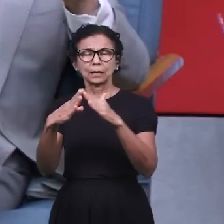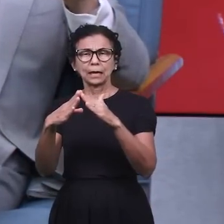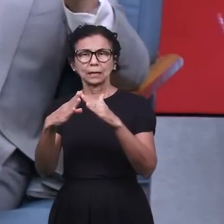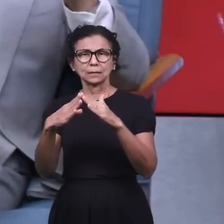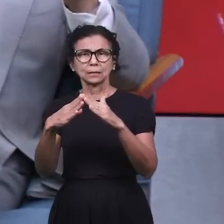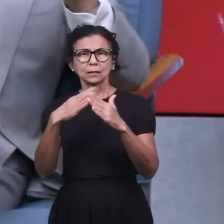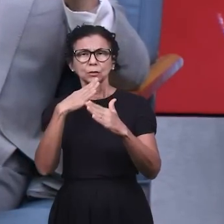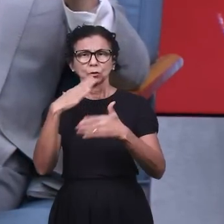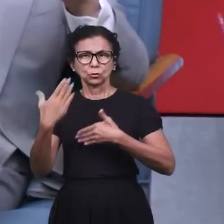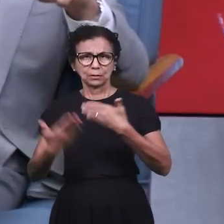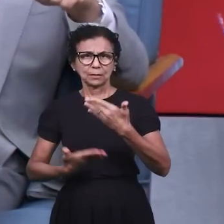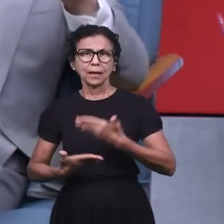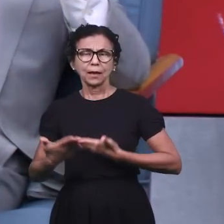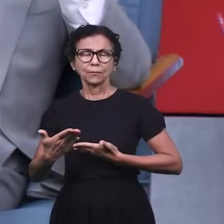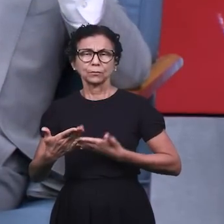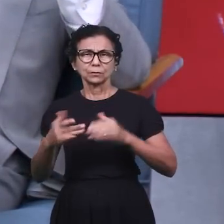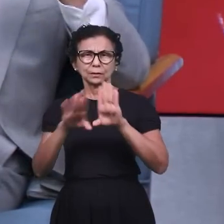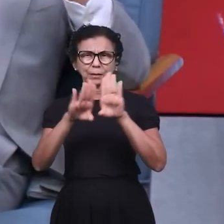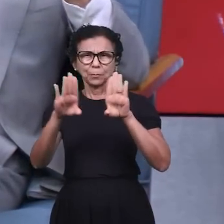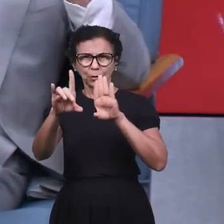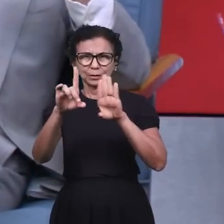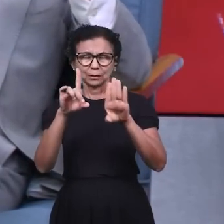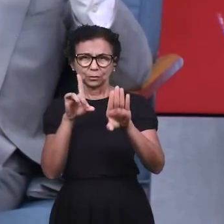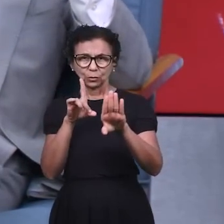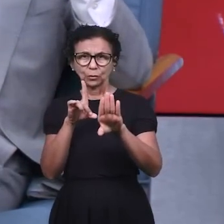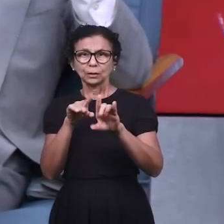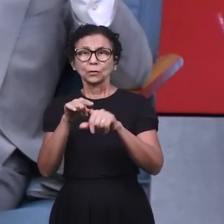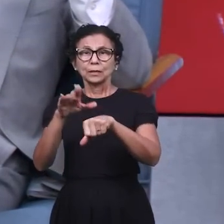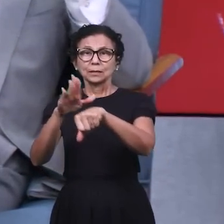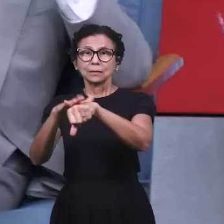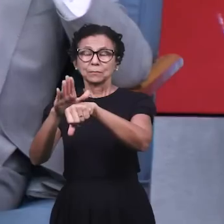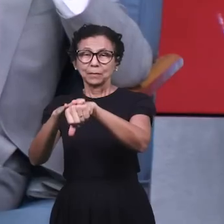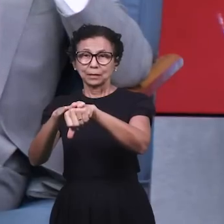escola bíblica esse louvor.